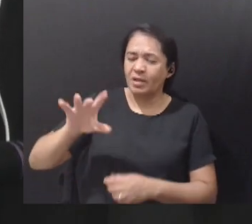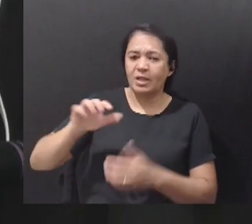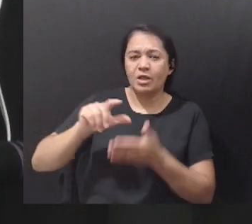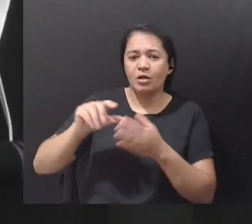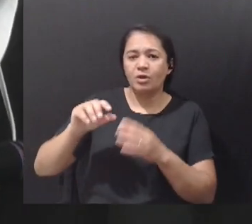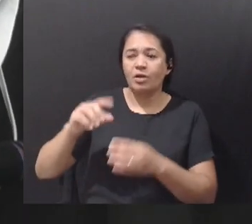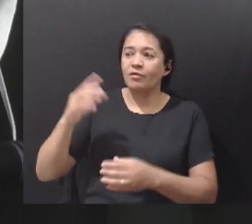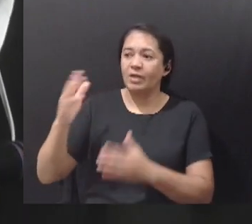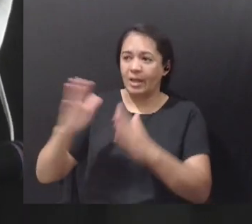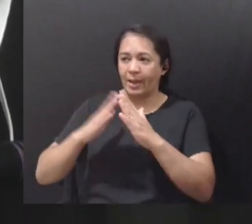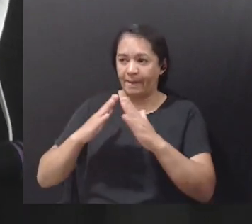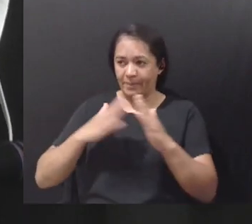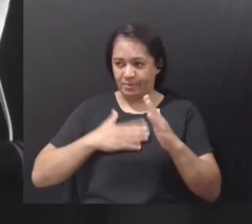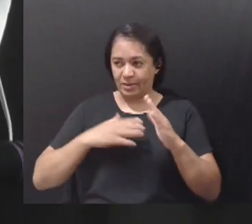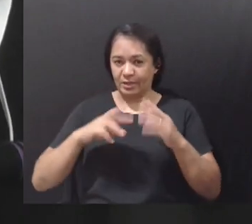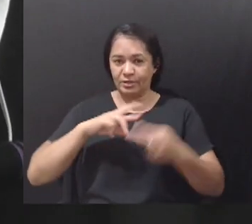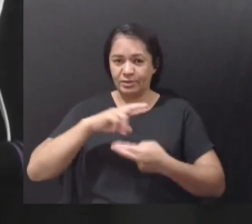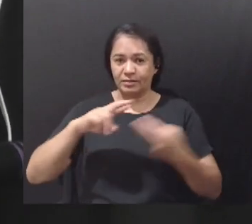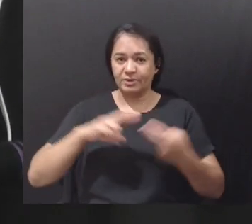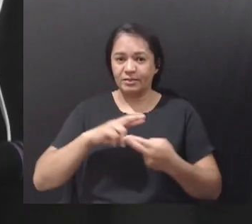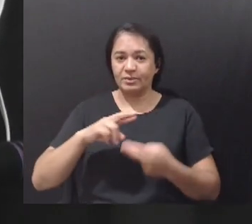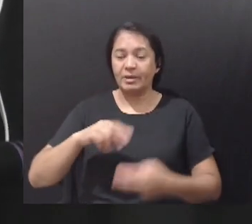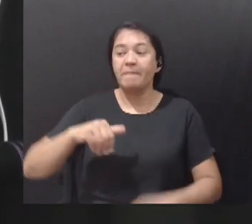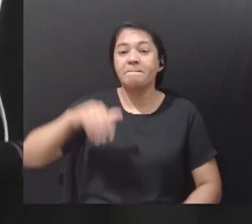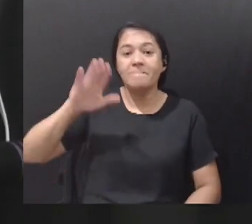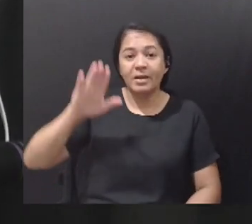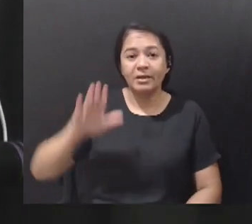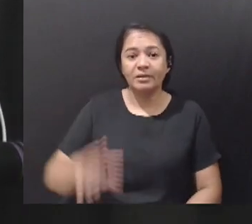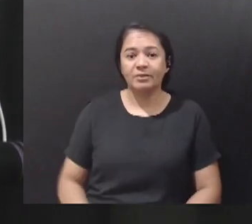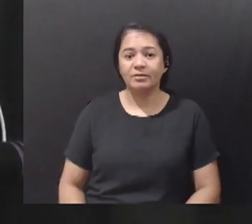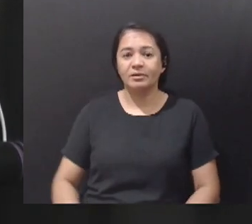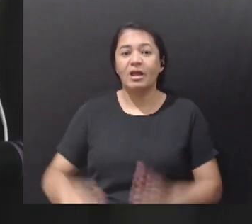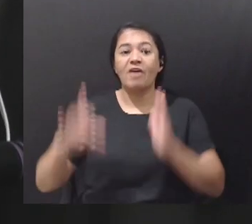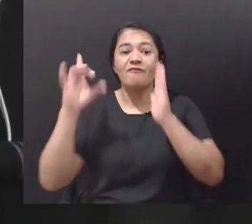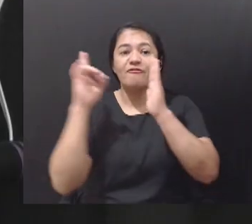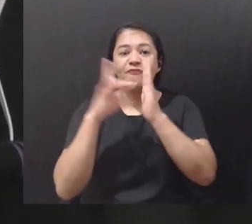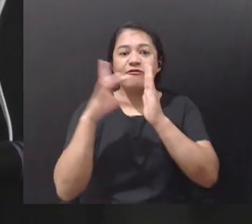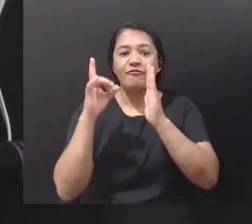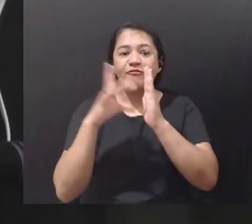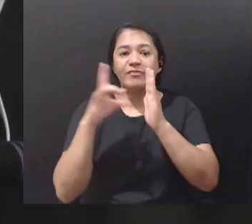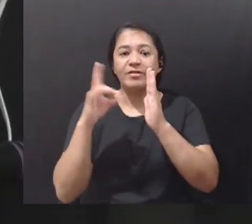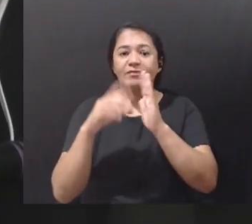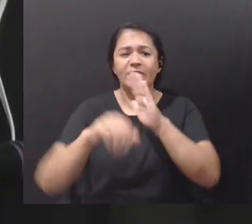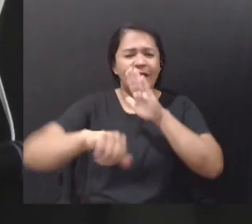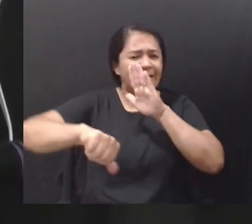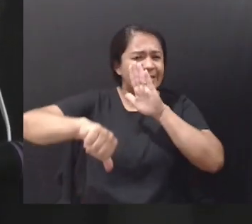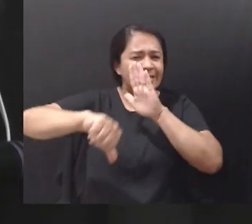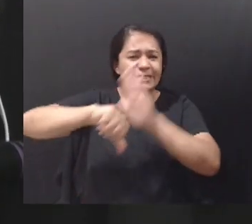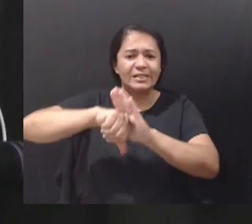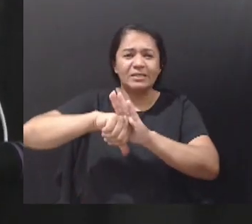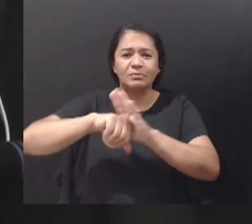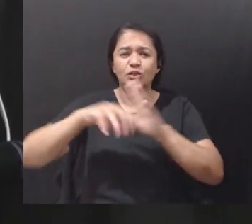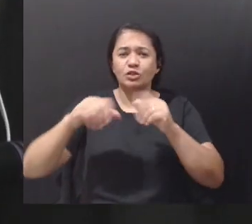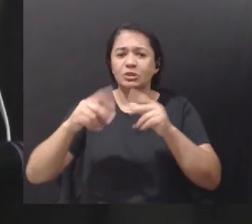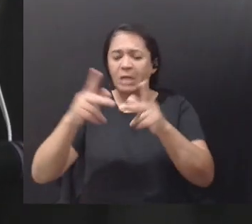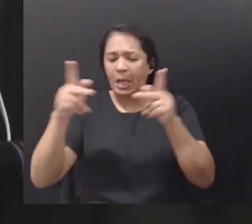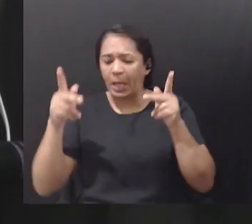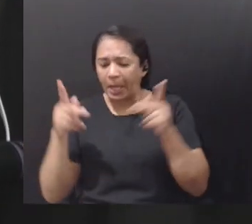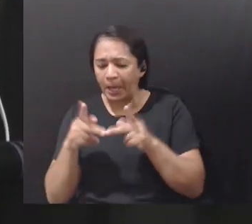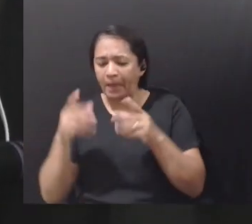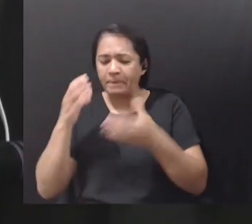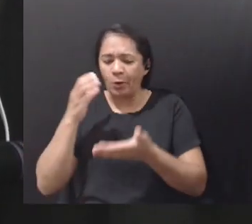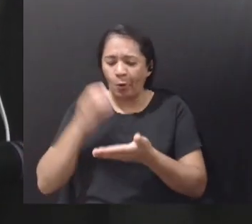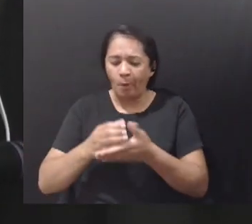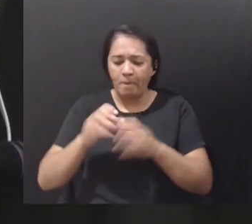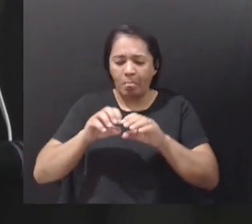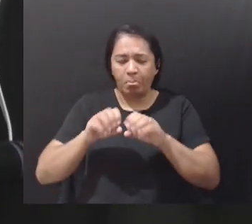eu reciclo. E tem mais, vidro. Vidro é um crime, todo mundo quebra prato, todo mundo quebra copo, né? Coisas